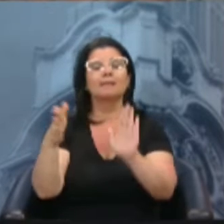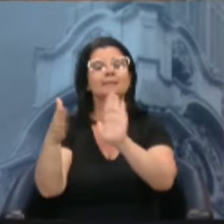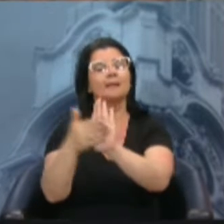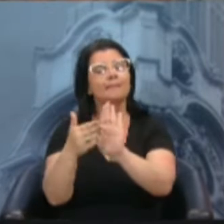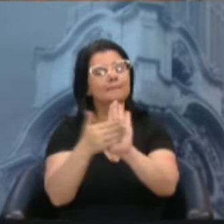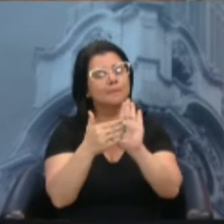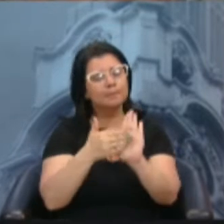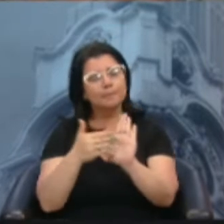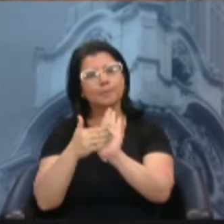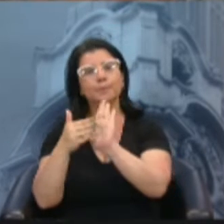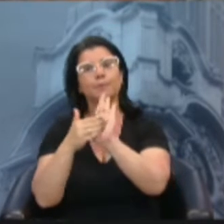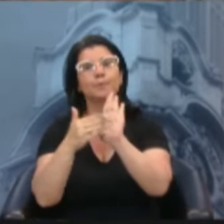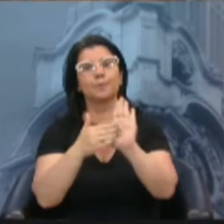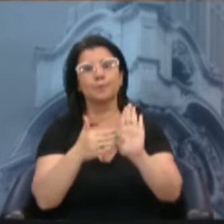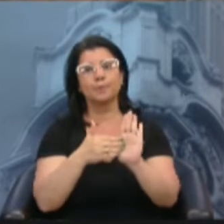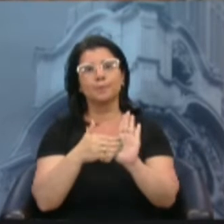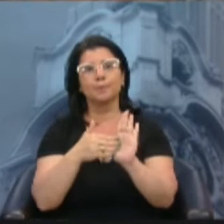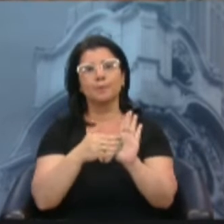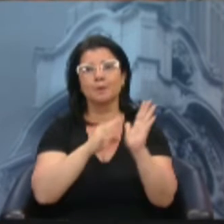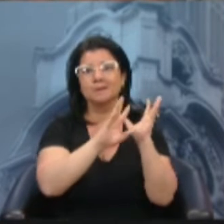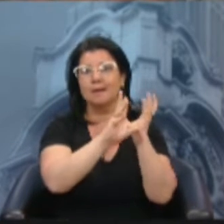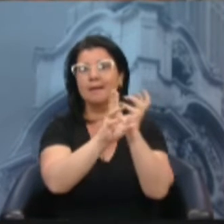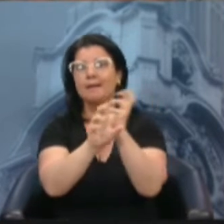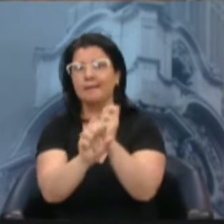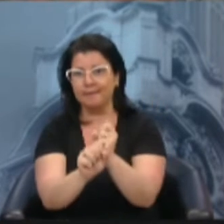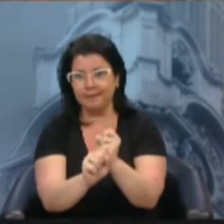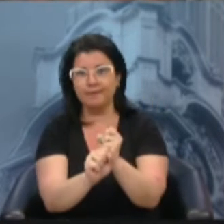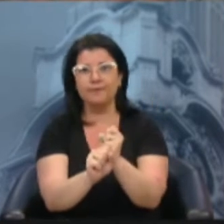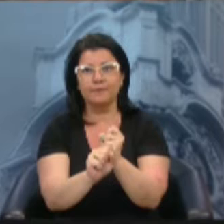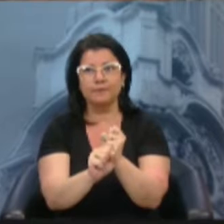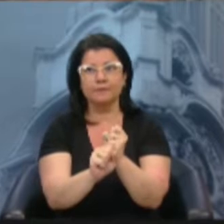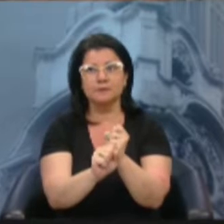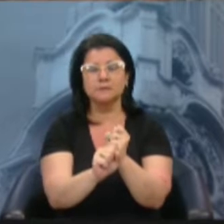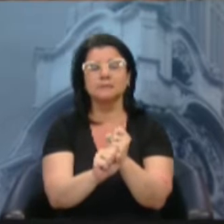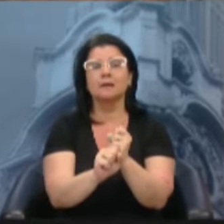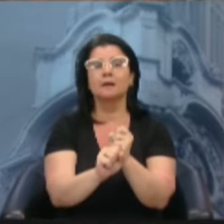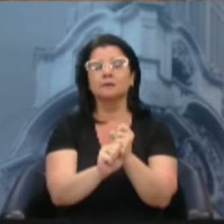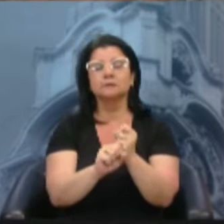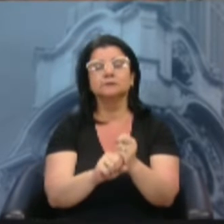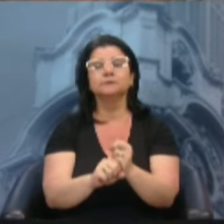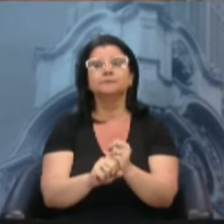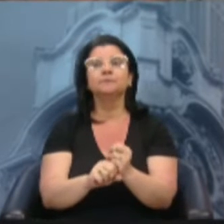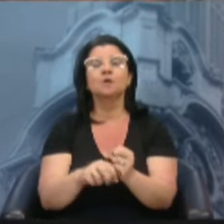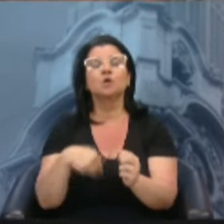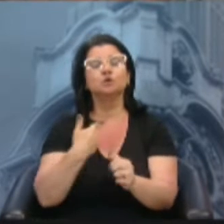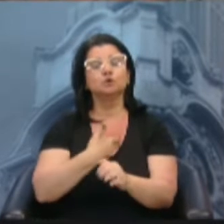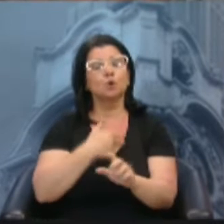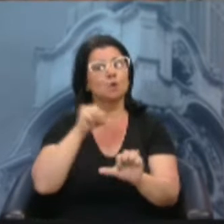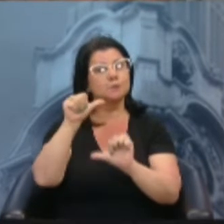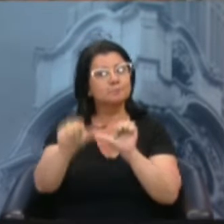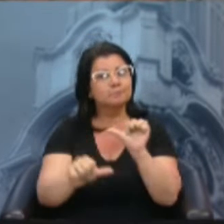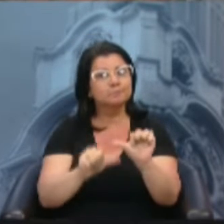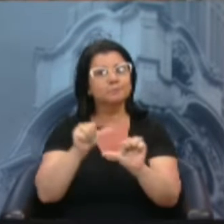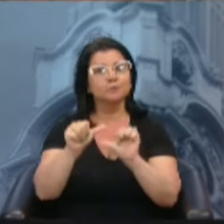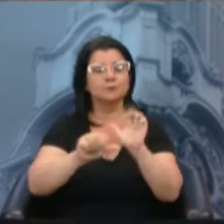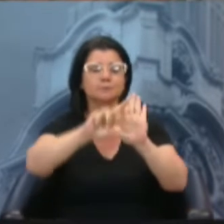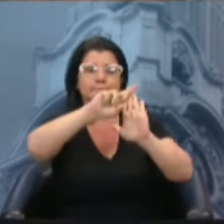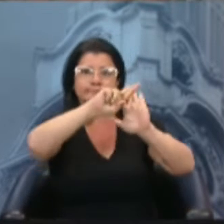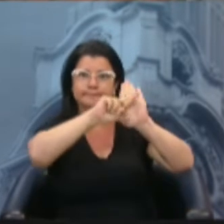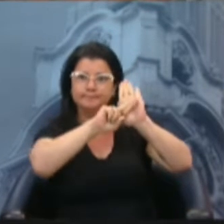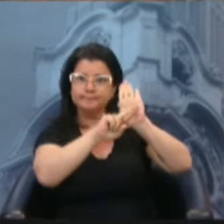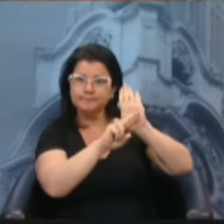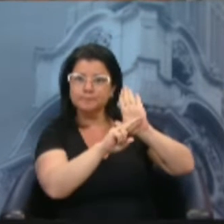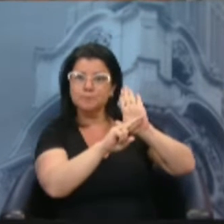proposta, então, revisada, que a gente remeteu agora à Câmara de Vereadores, a gente altera esse regime